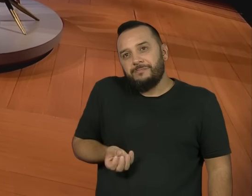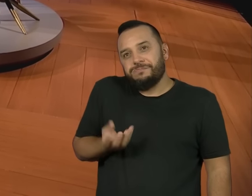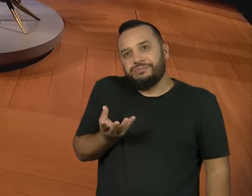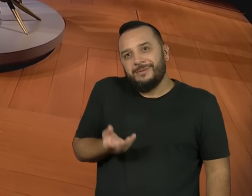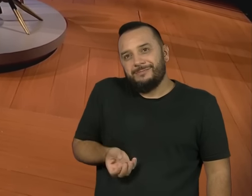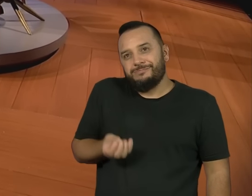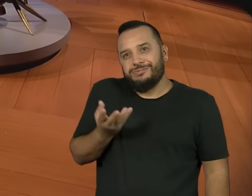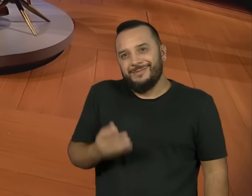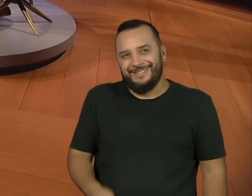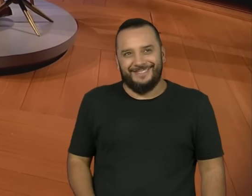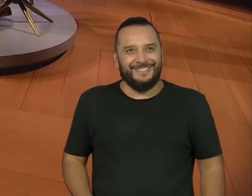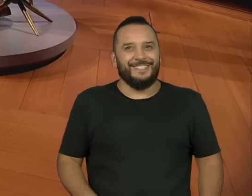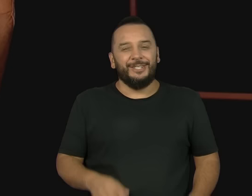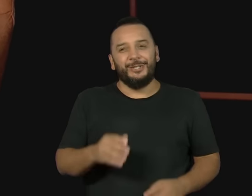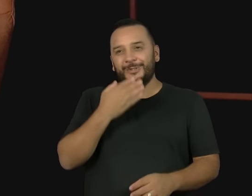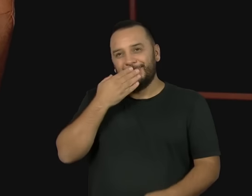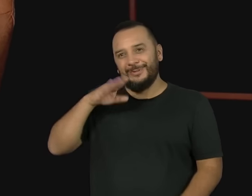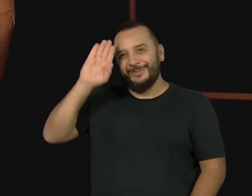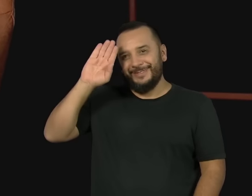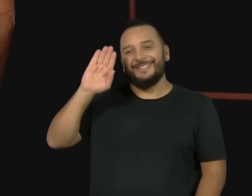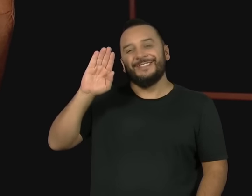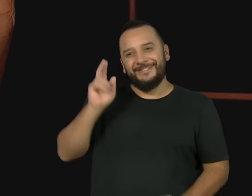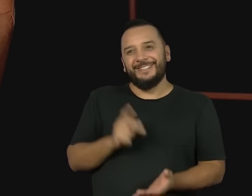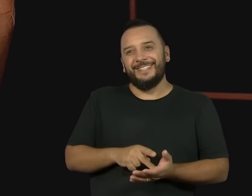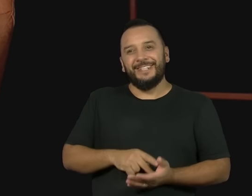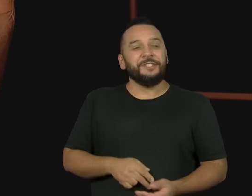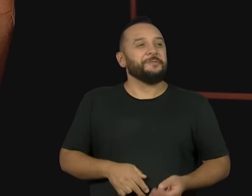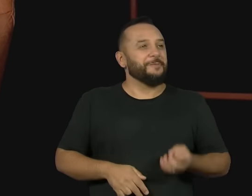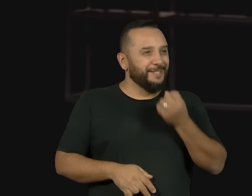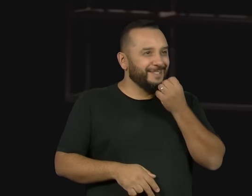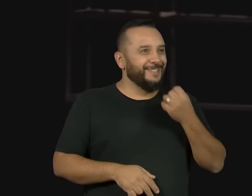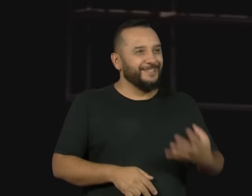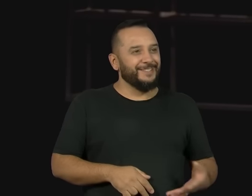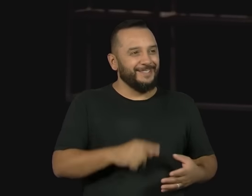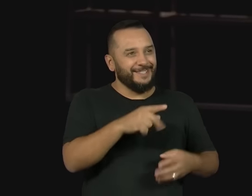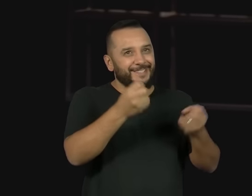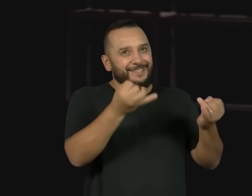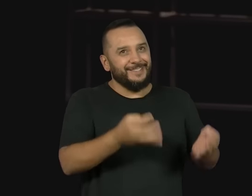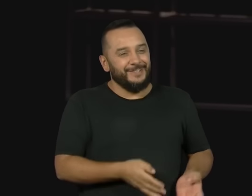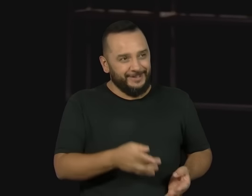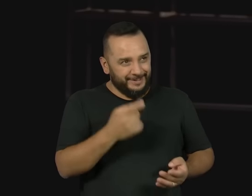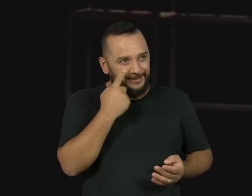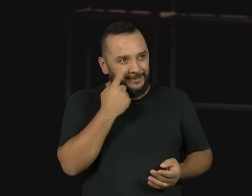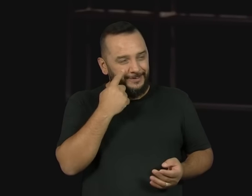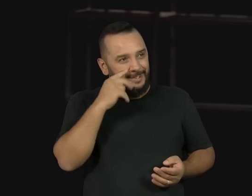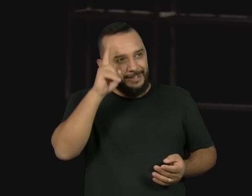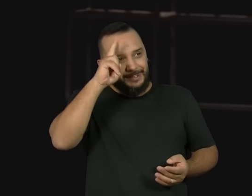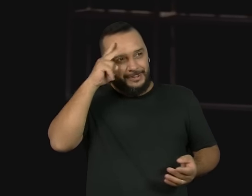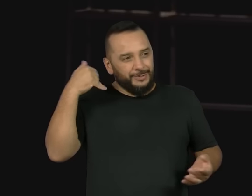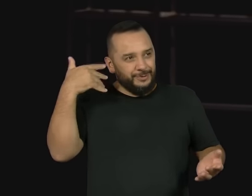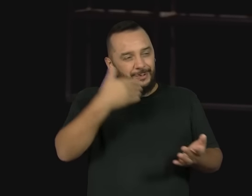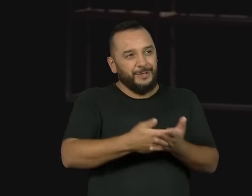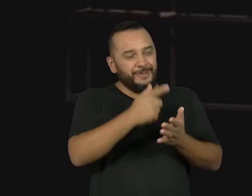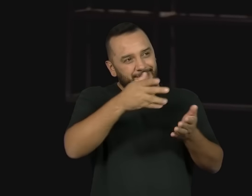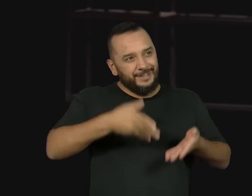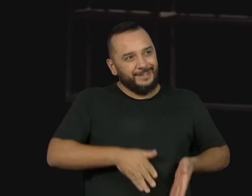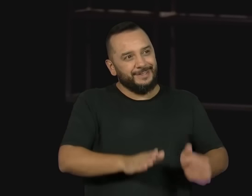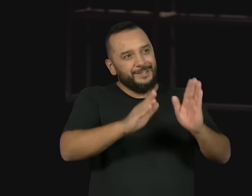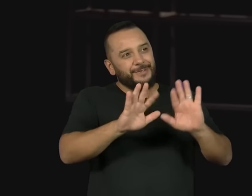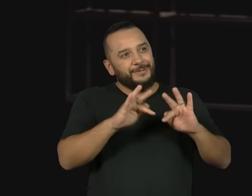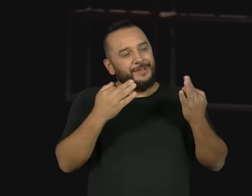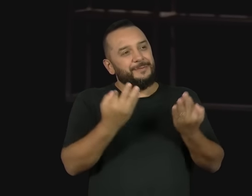Olha, eu juro que é verdade. Olha só. Muito bom. Dito tudo isso, vamos mergulhar um pouco na sua história. Você nasceu numa